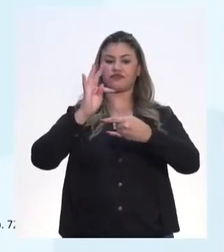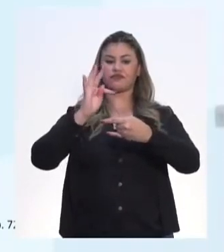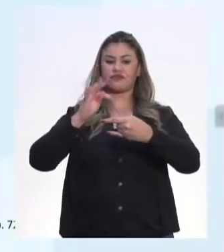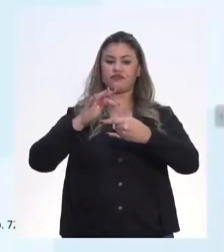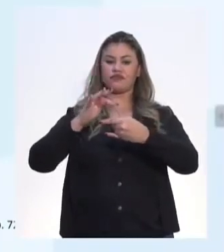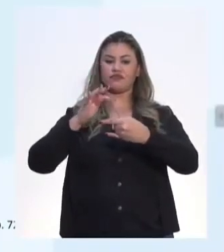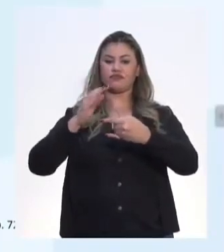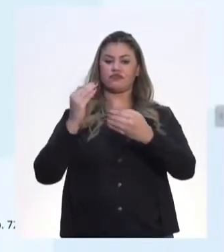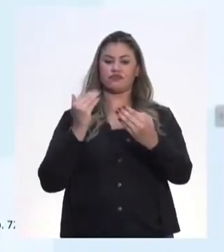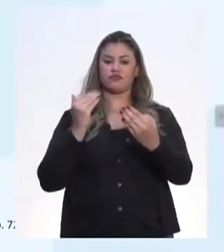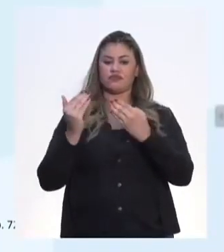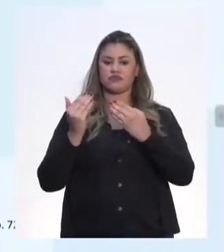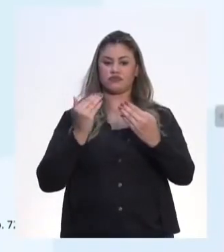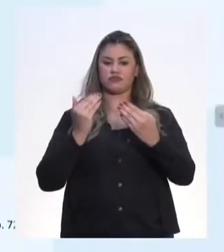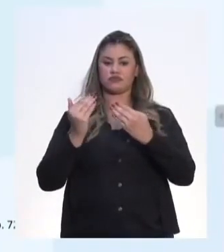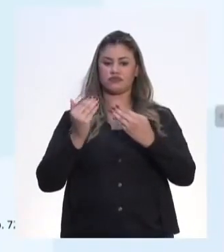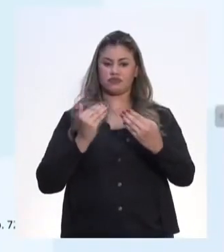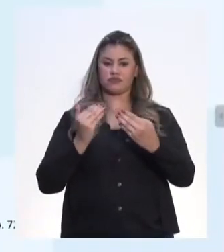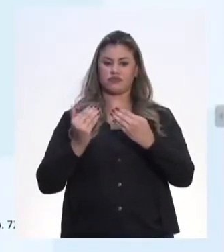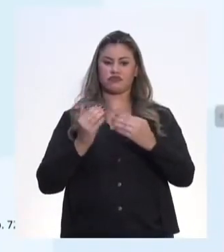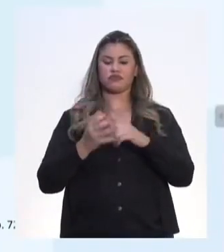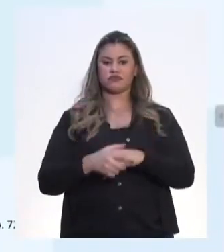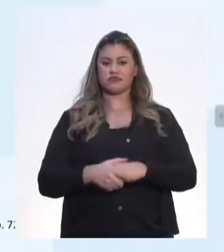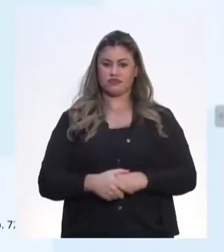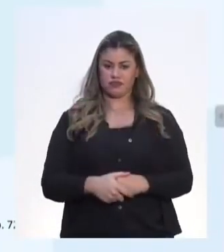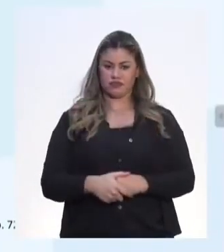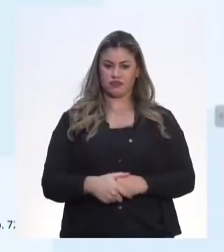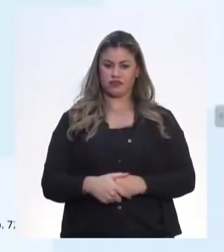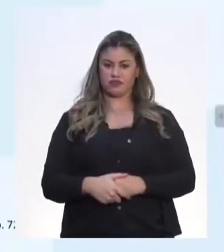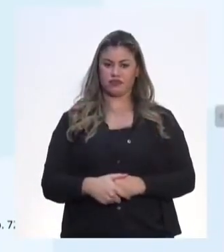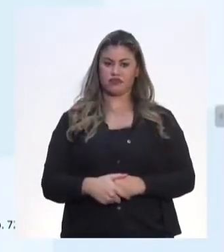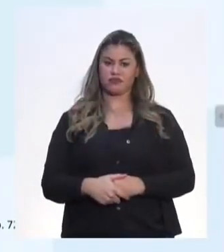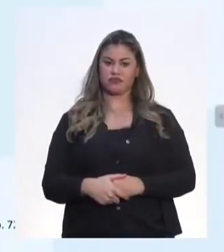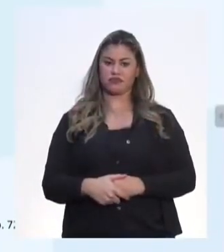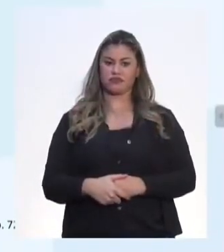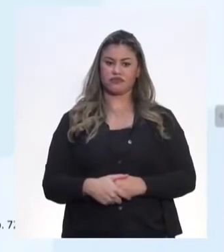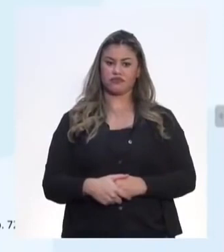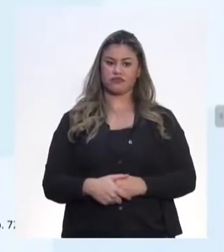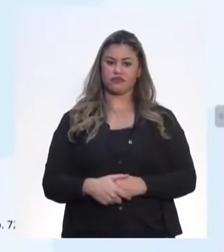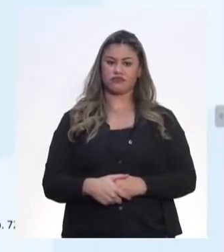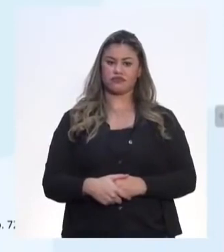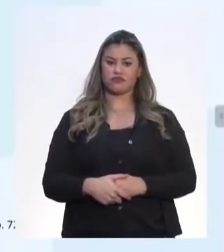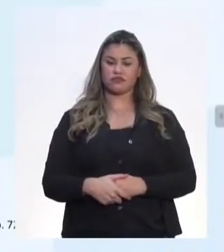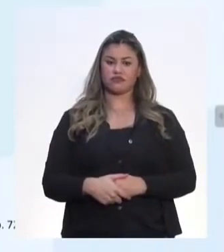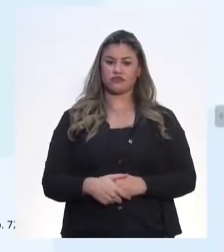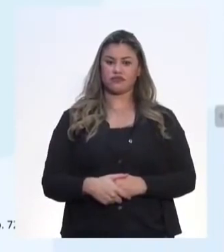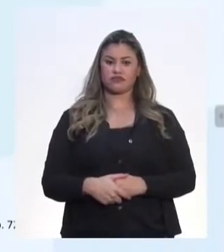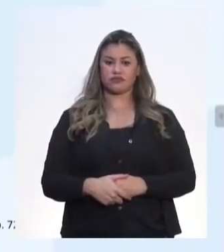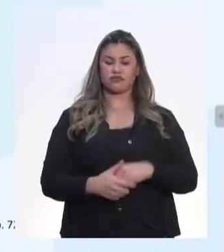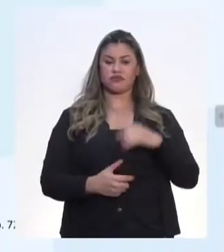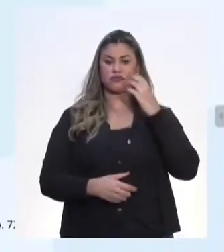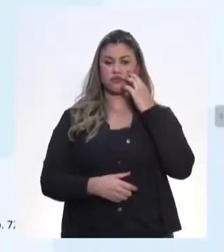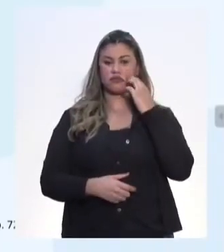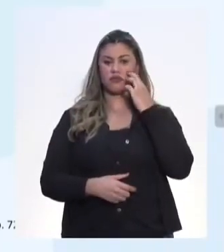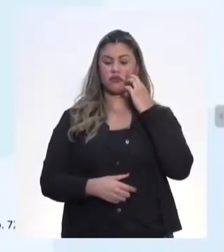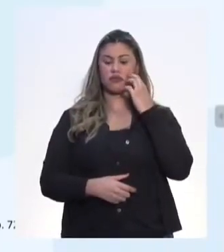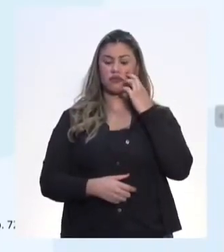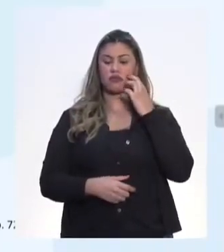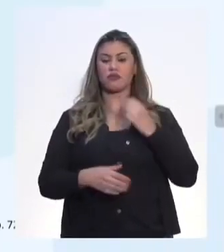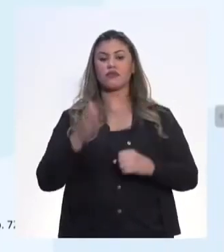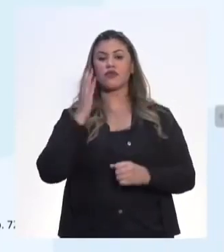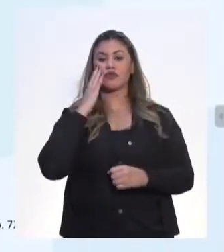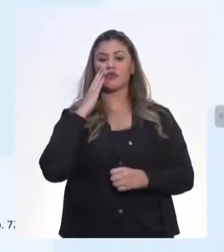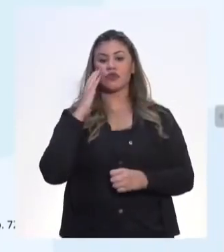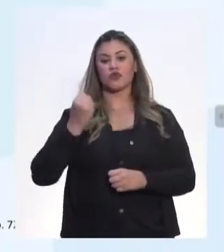Então, essas retas aí também são paralelas. A reta T também é paralela à reta U. Então, eu quero saber o valor de ângulo